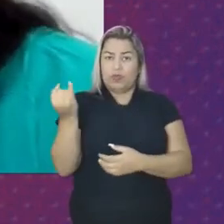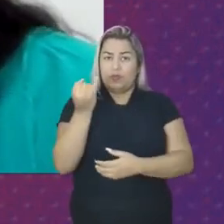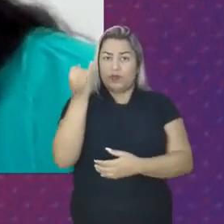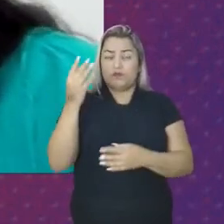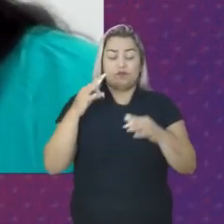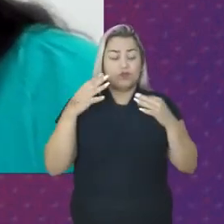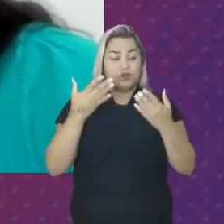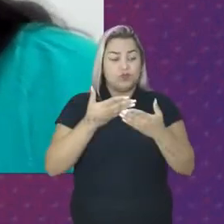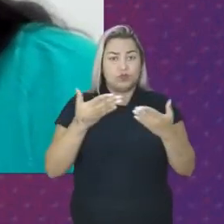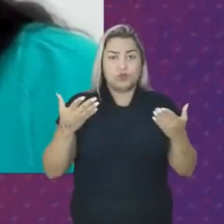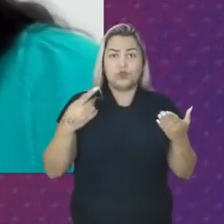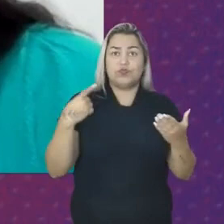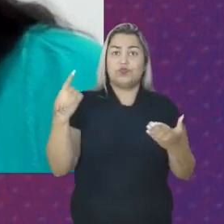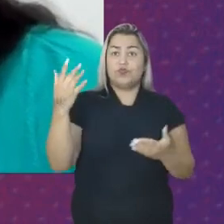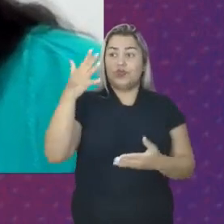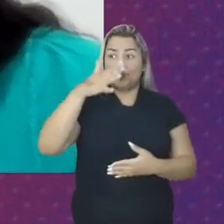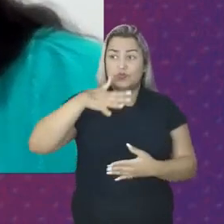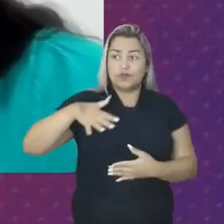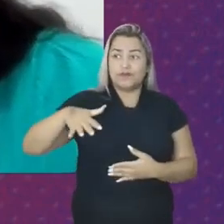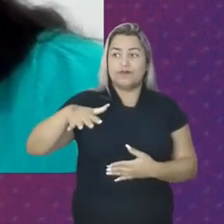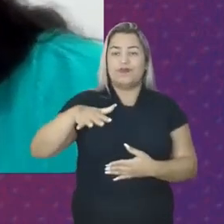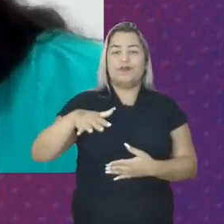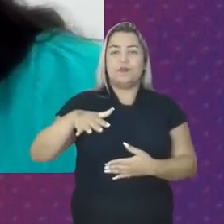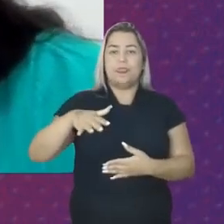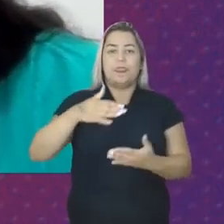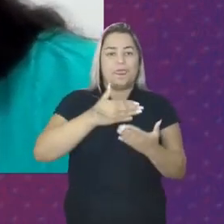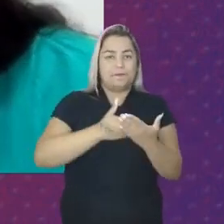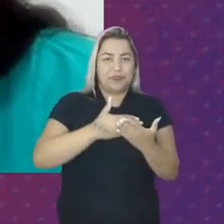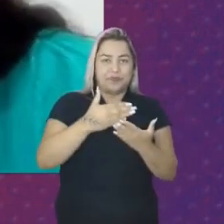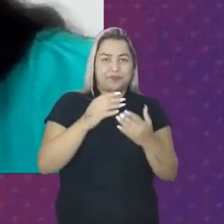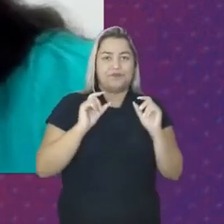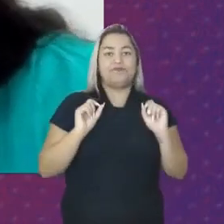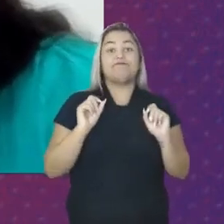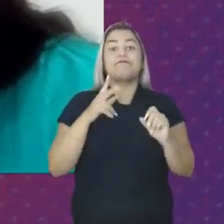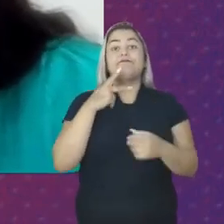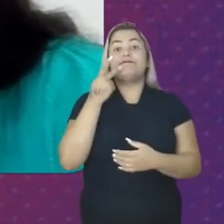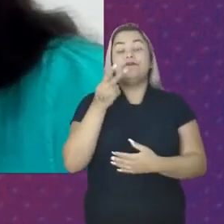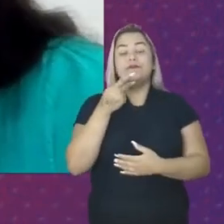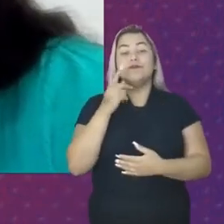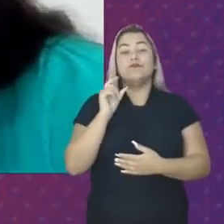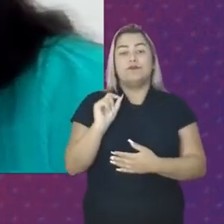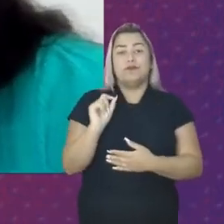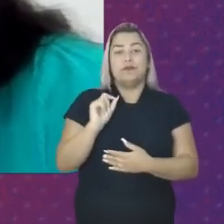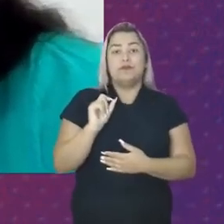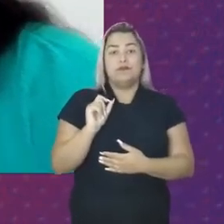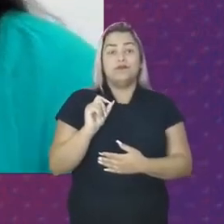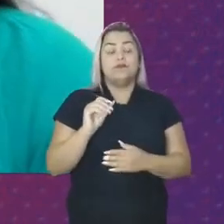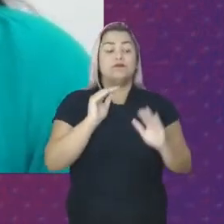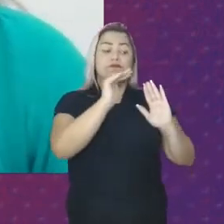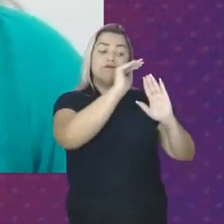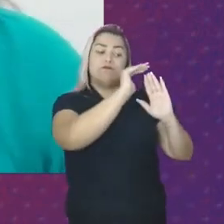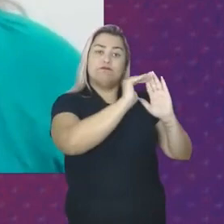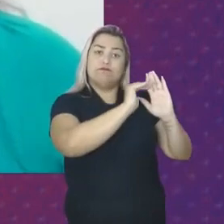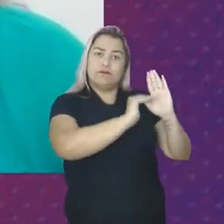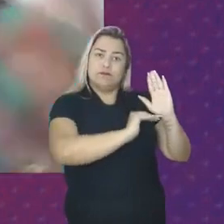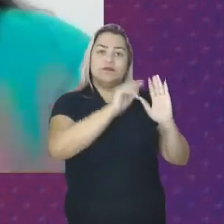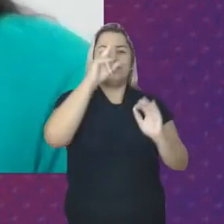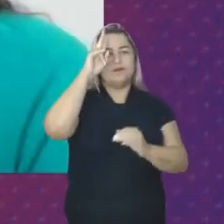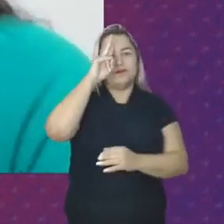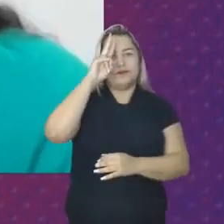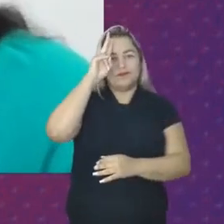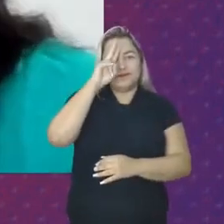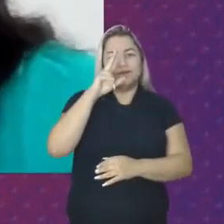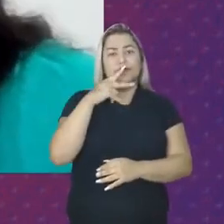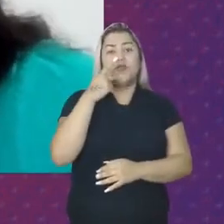e todos nós, né? Então, eu vou iniciar falando um pouco sobre esse panorama histórico. Eu